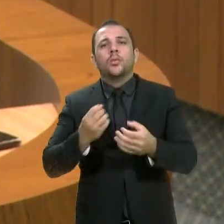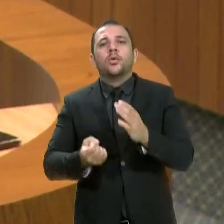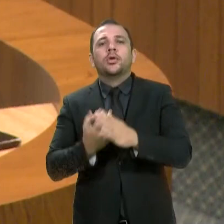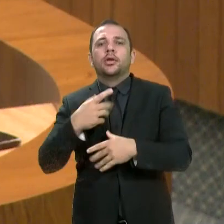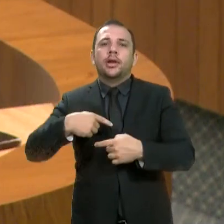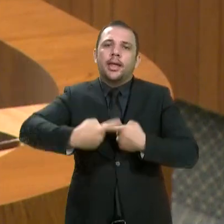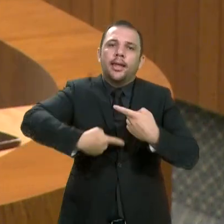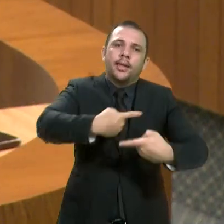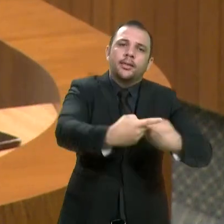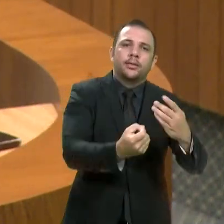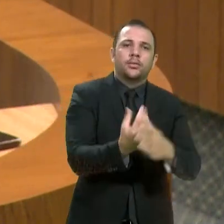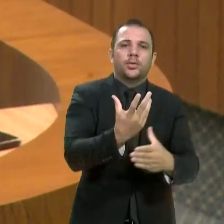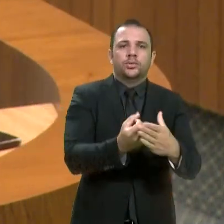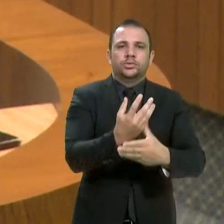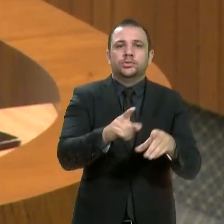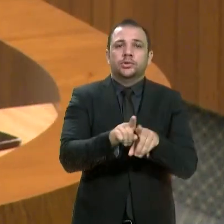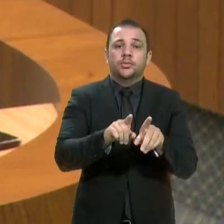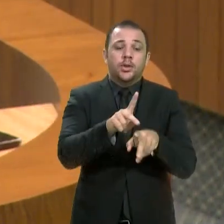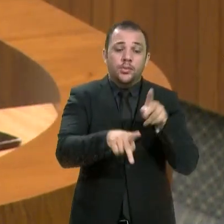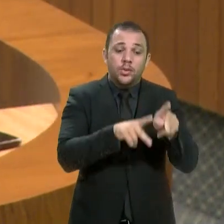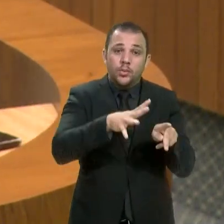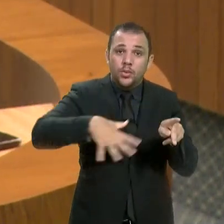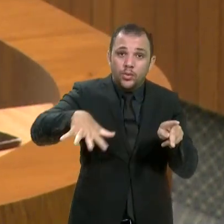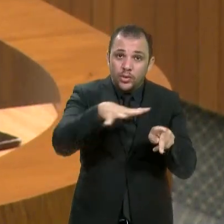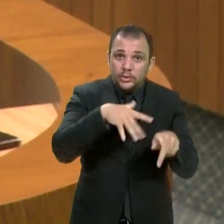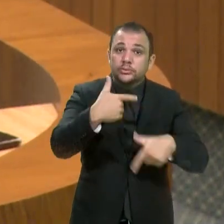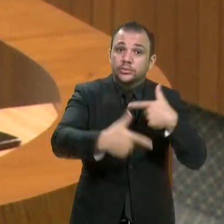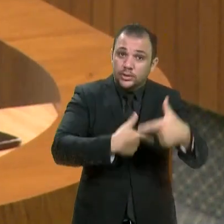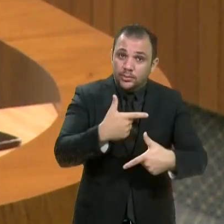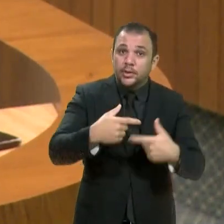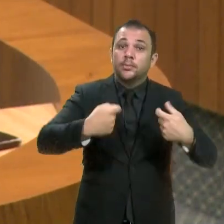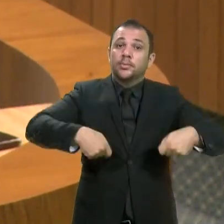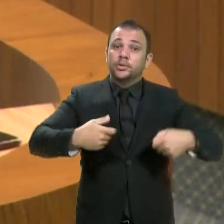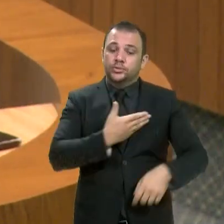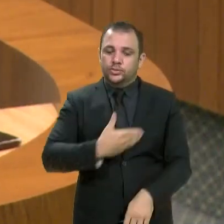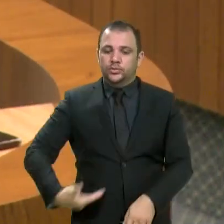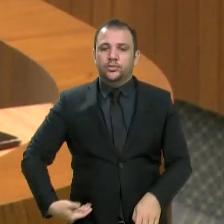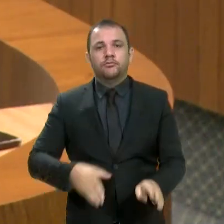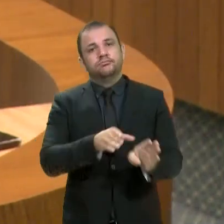povo trabalhador que precisa, sim, de uma orientação do Estado como...